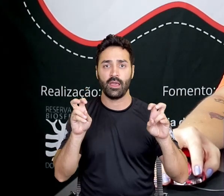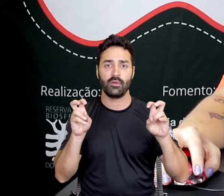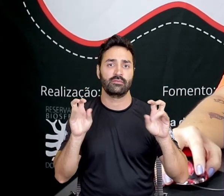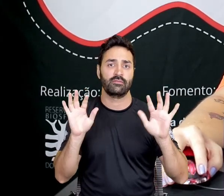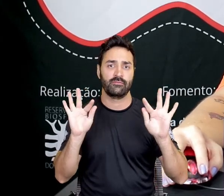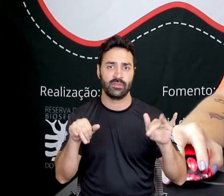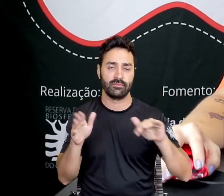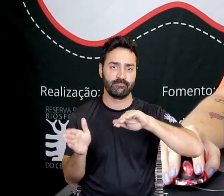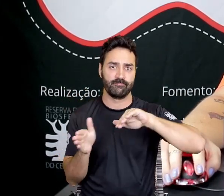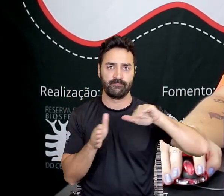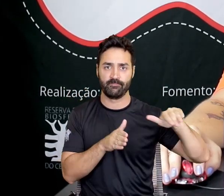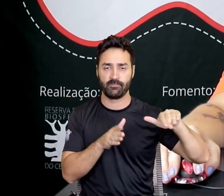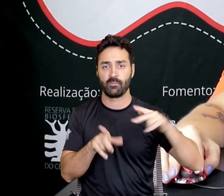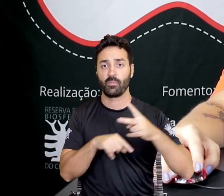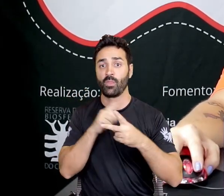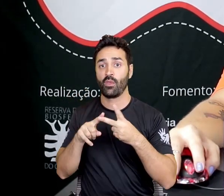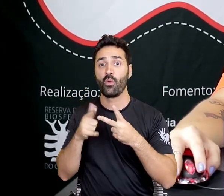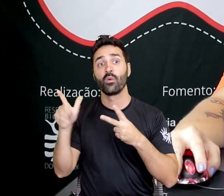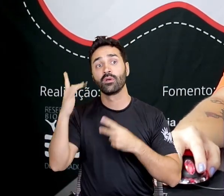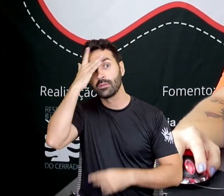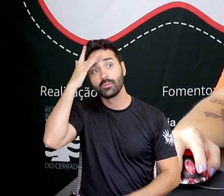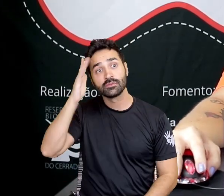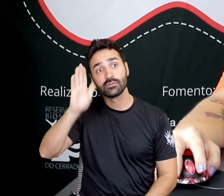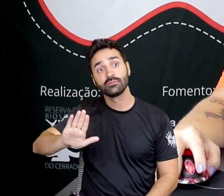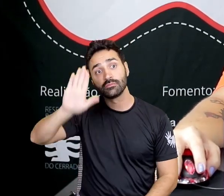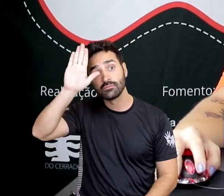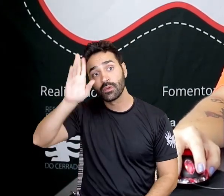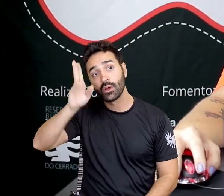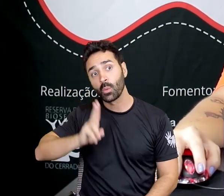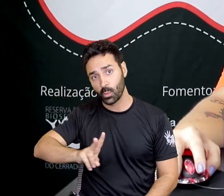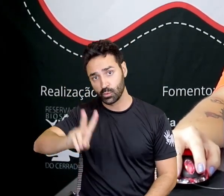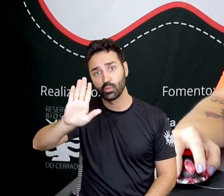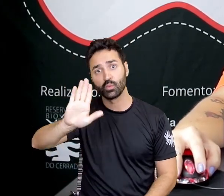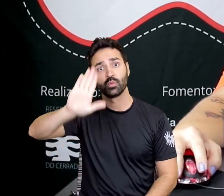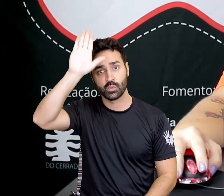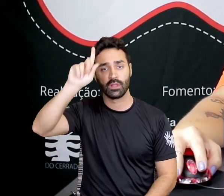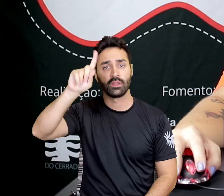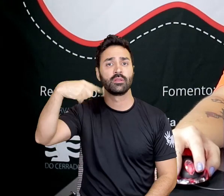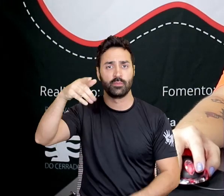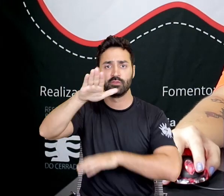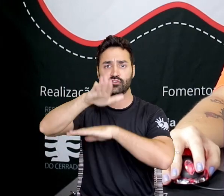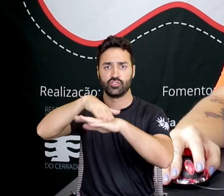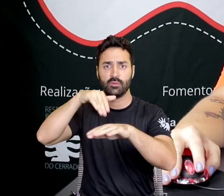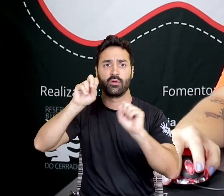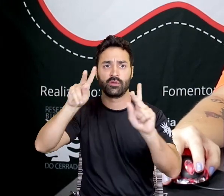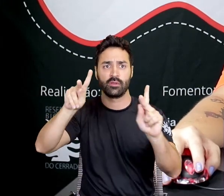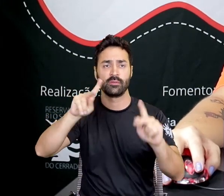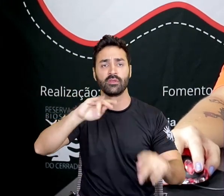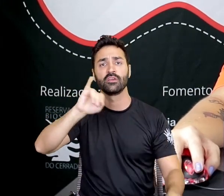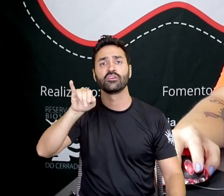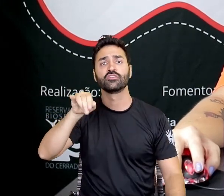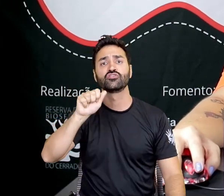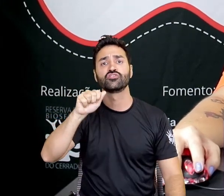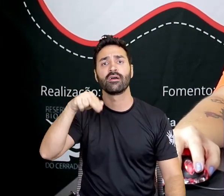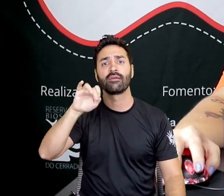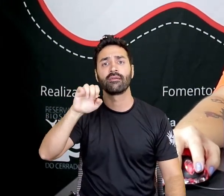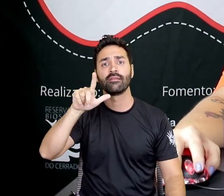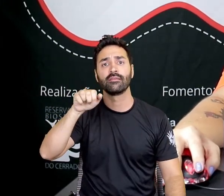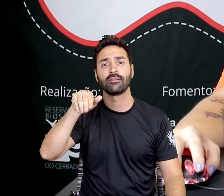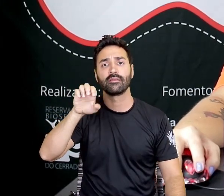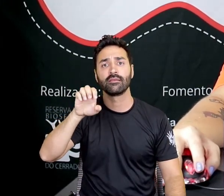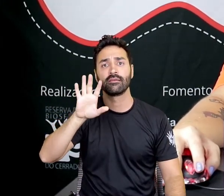outra situação. Galera que está com a mão levantada, fique com a mão levantada porque eu vou chamar vocês. Jaqueline já falou, pode abaixar a